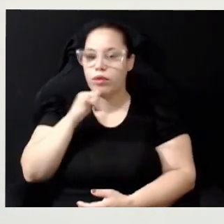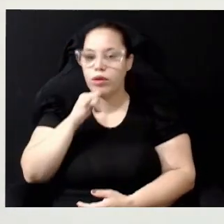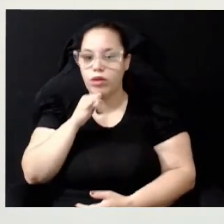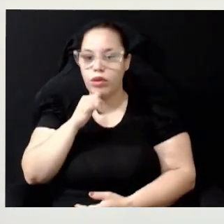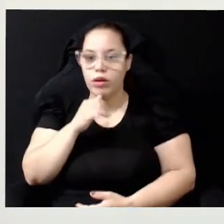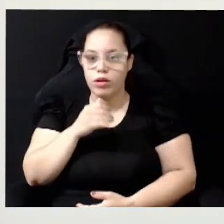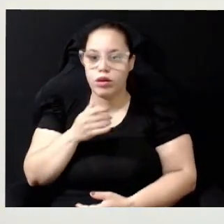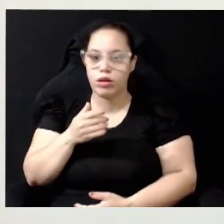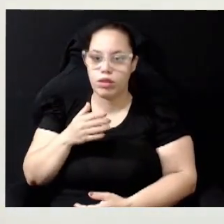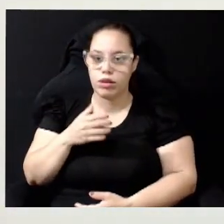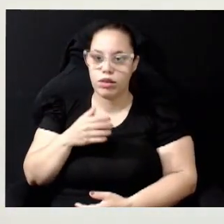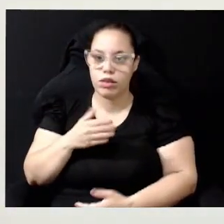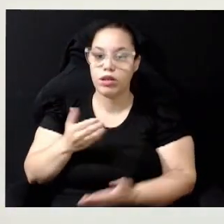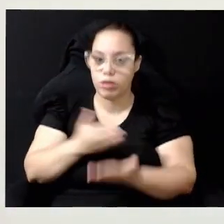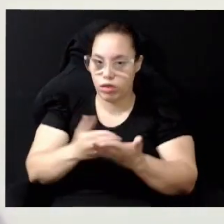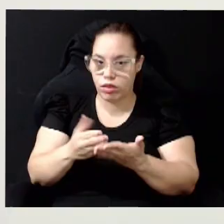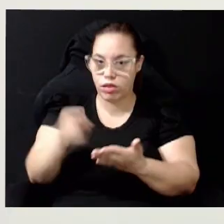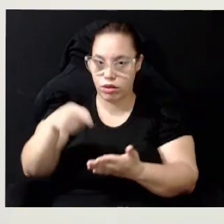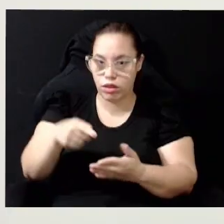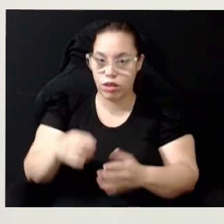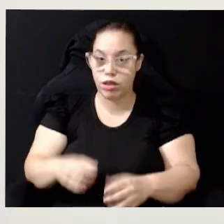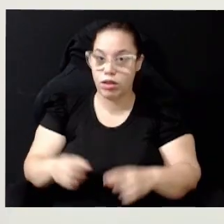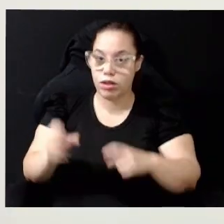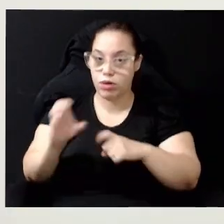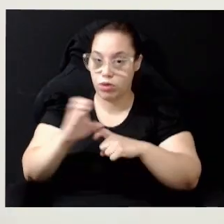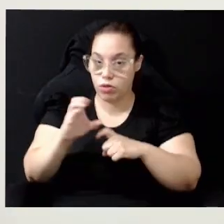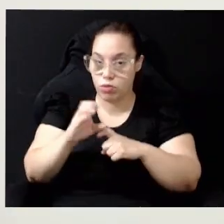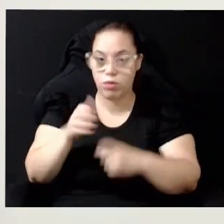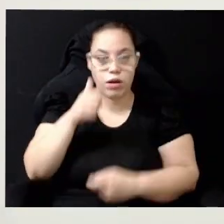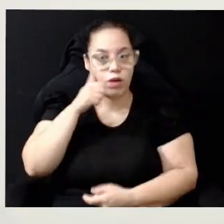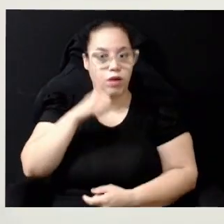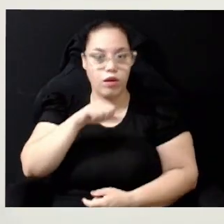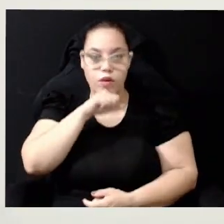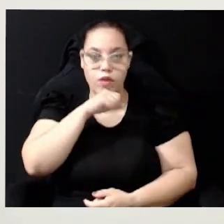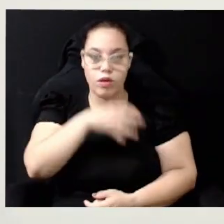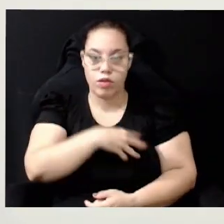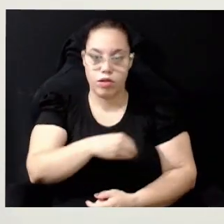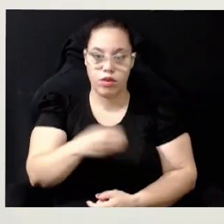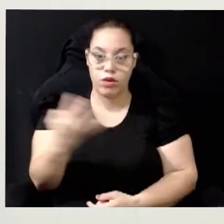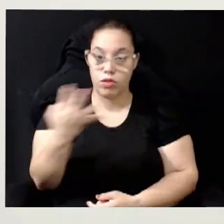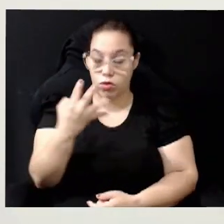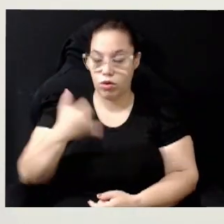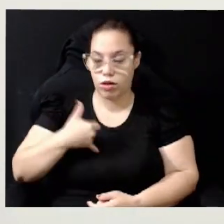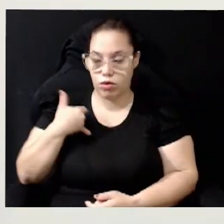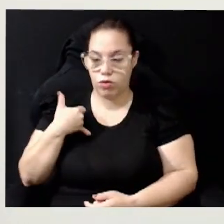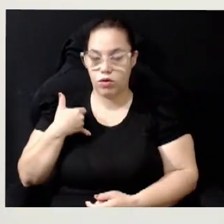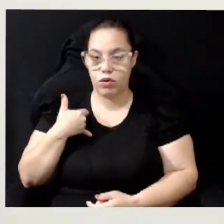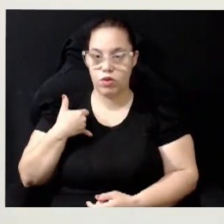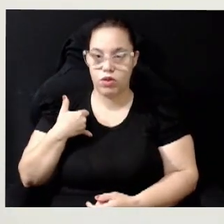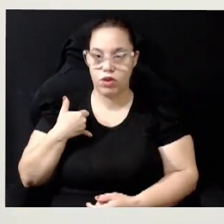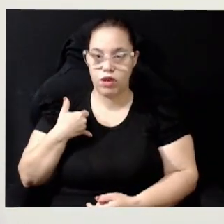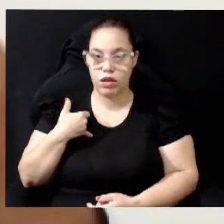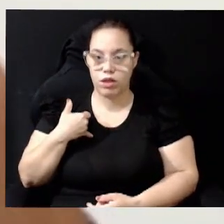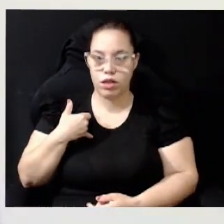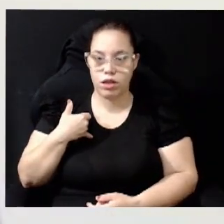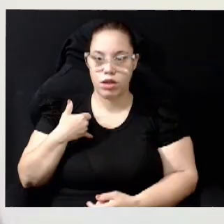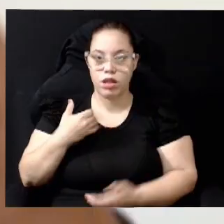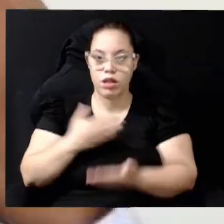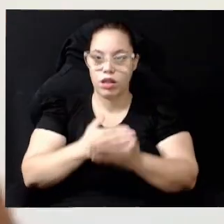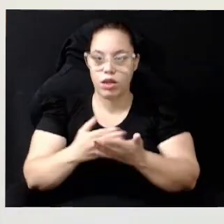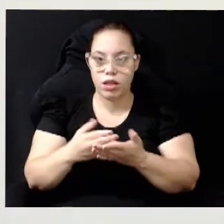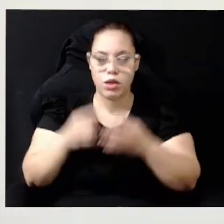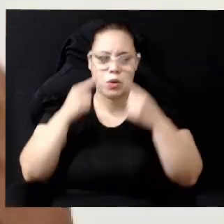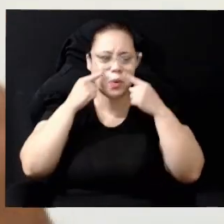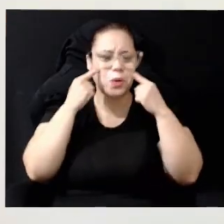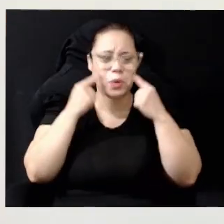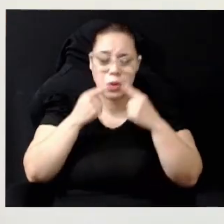que recentemente veio na nossa clínica, uma mãe que tem um filho de 4 anos de idade E ela começou a chorar dentro do